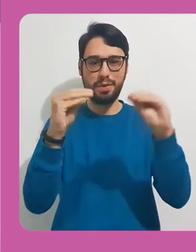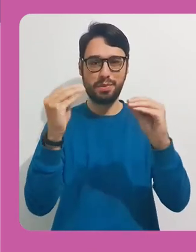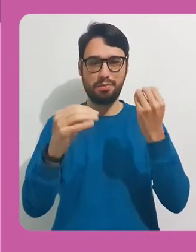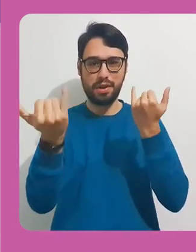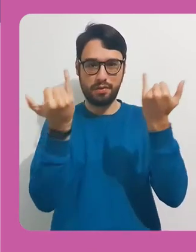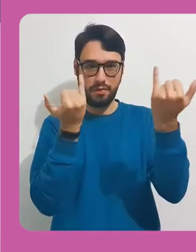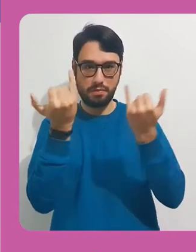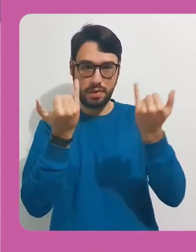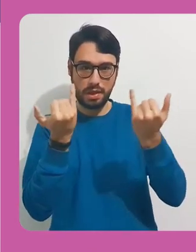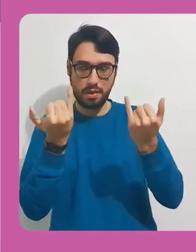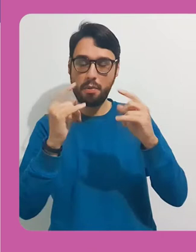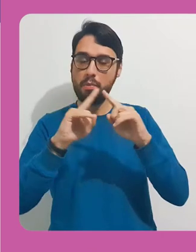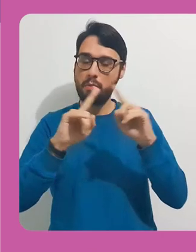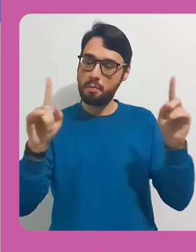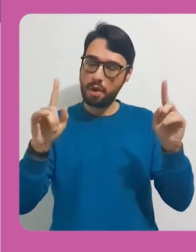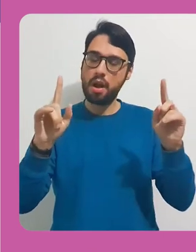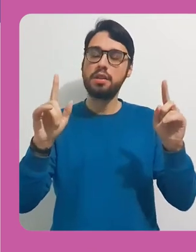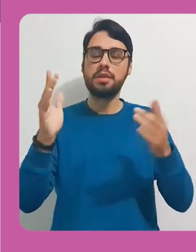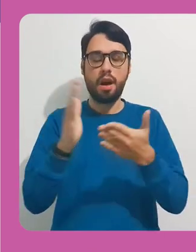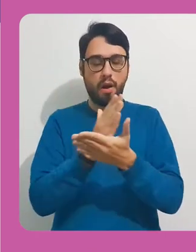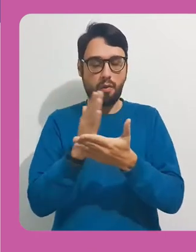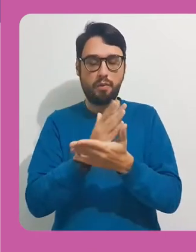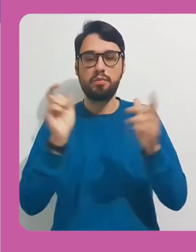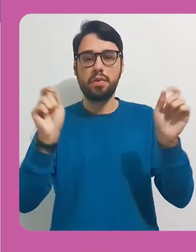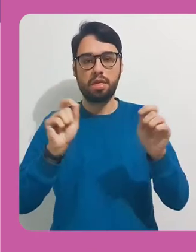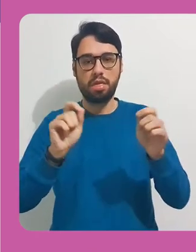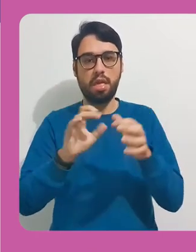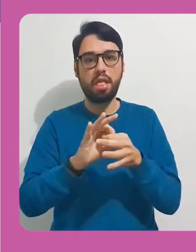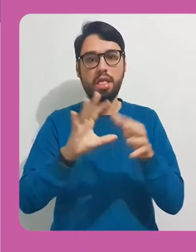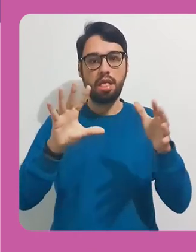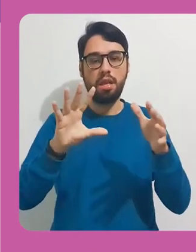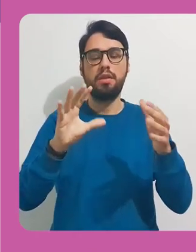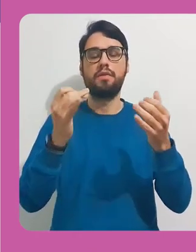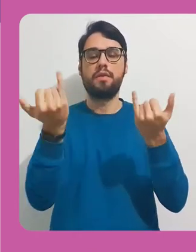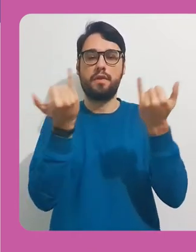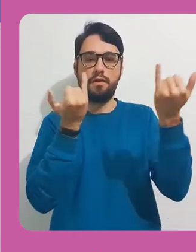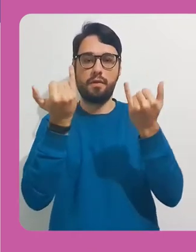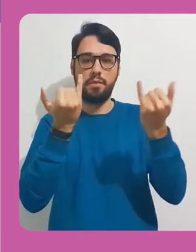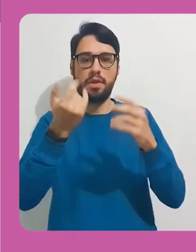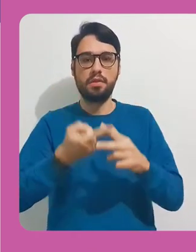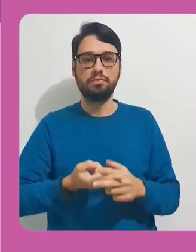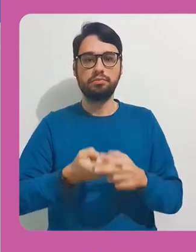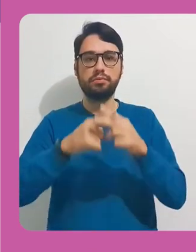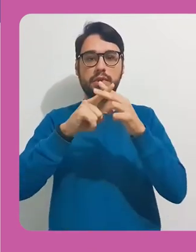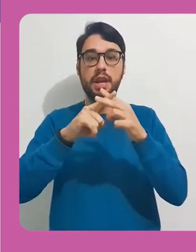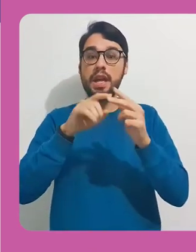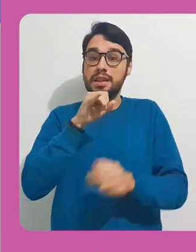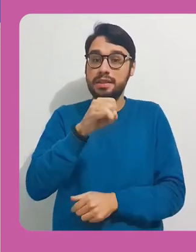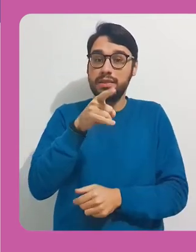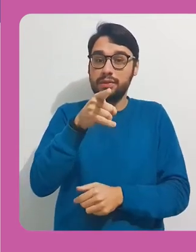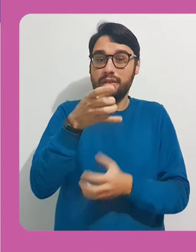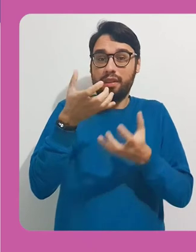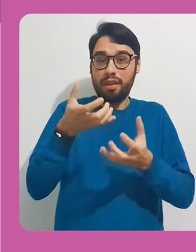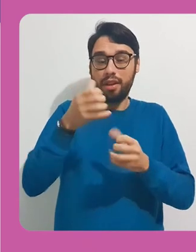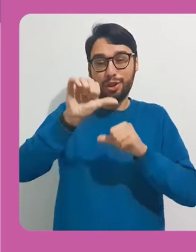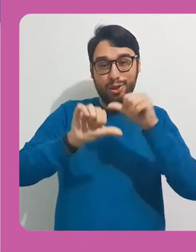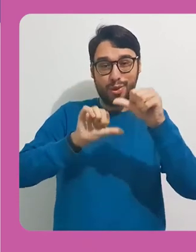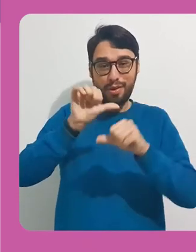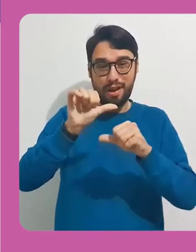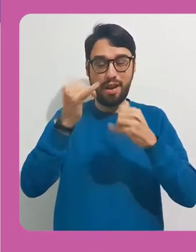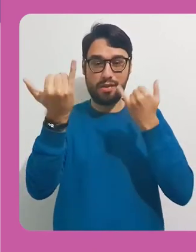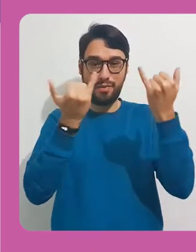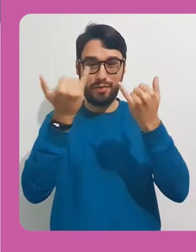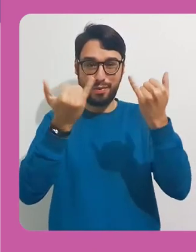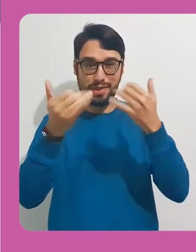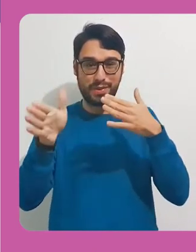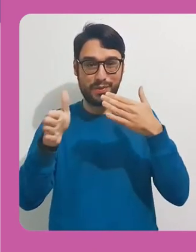informação e comunicação da UFSC, o CETIC, e esses dados só podem ser cadastrados